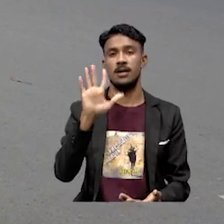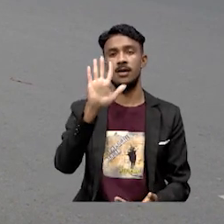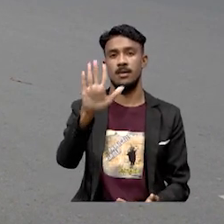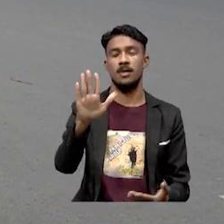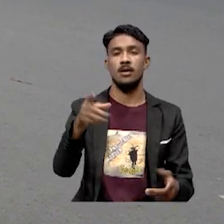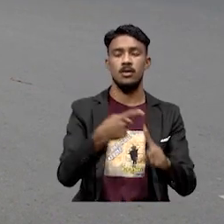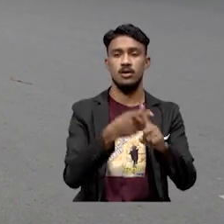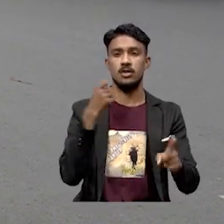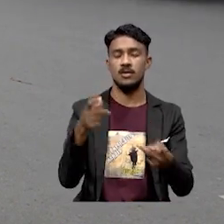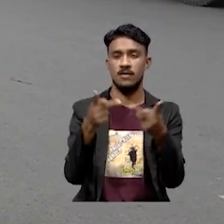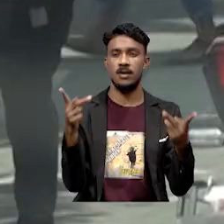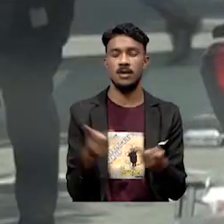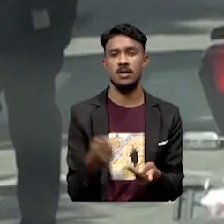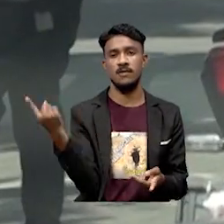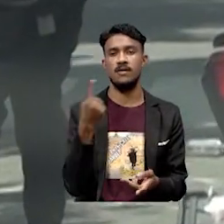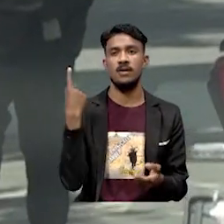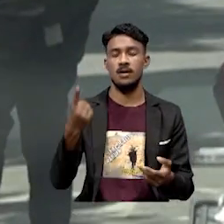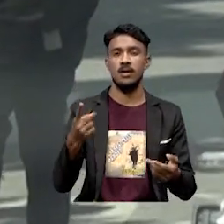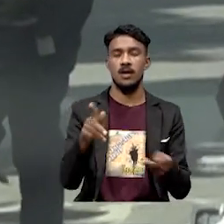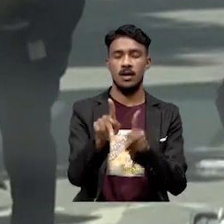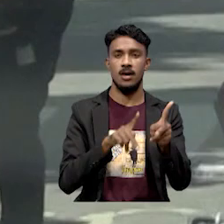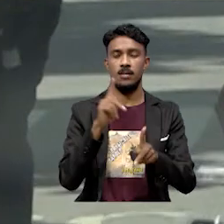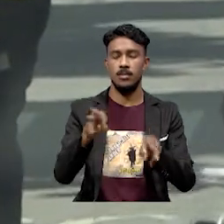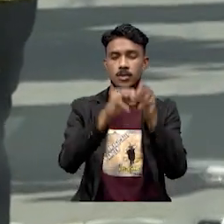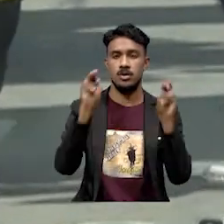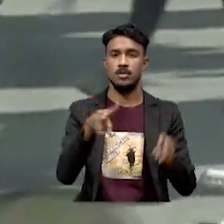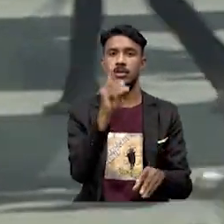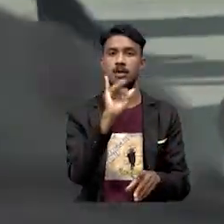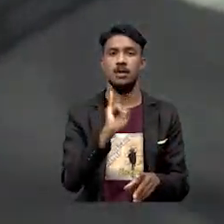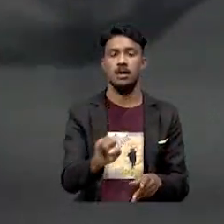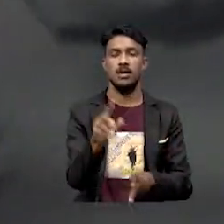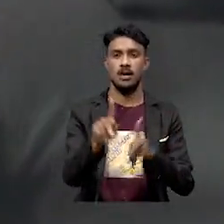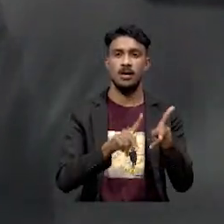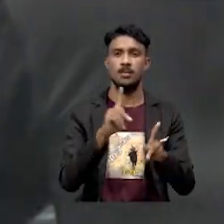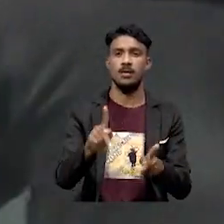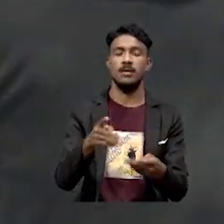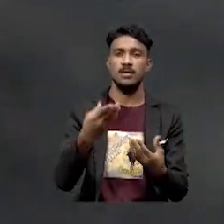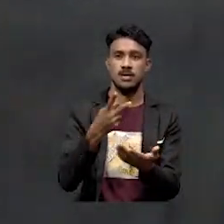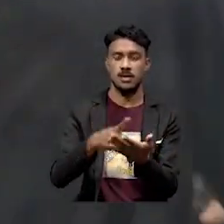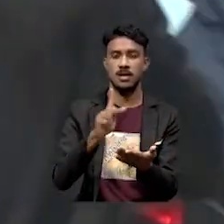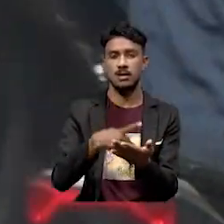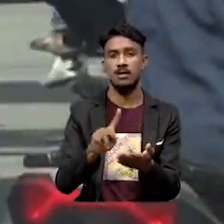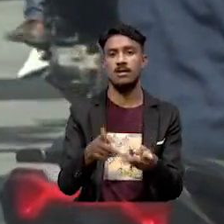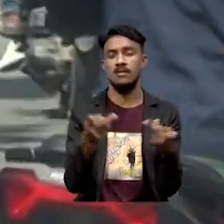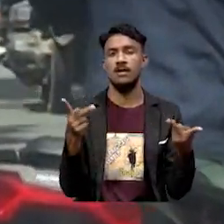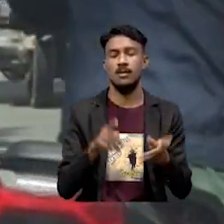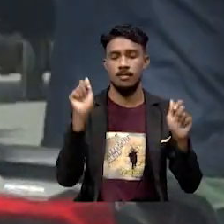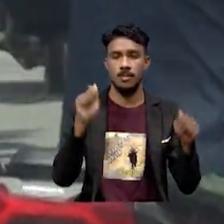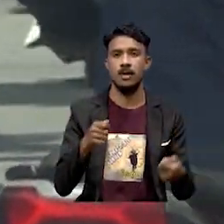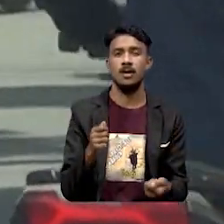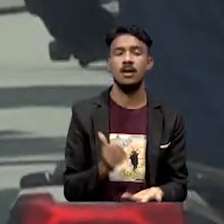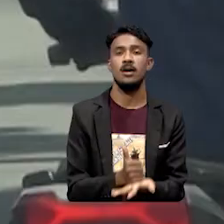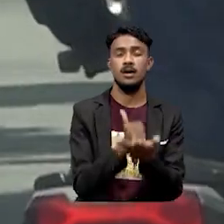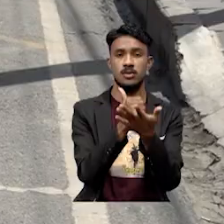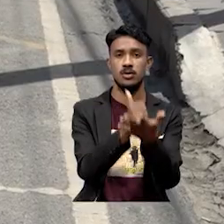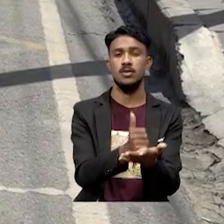Usi fatin paraxe ne beativo, autoridade municipal dili coloca pessoal cobrança e fatin sirané, onde bela recolha